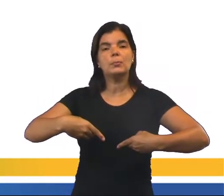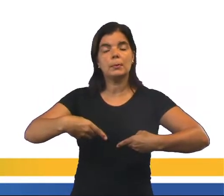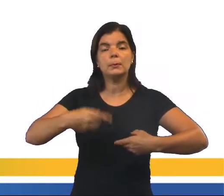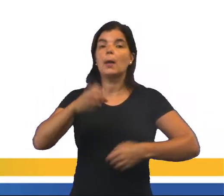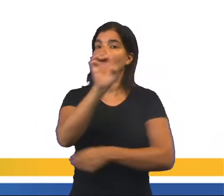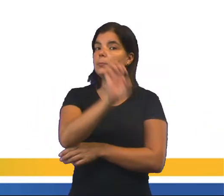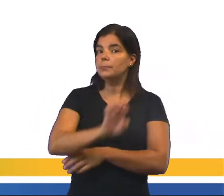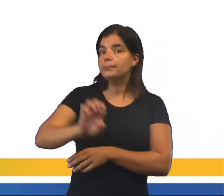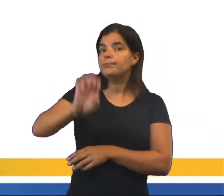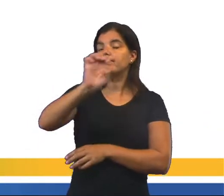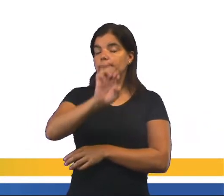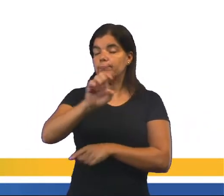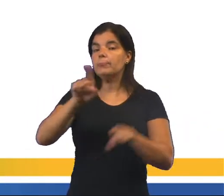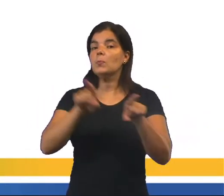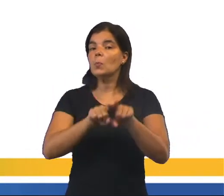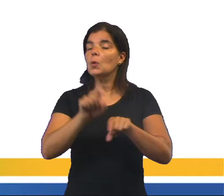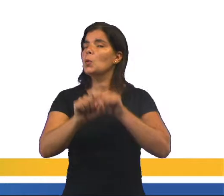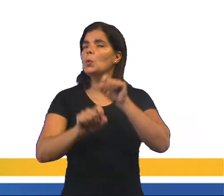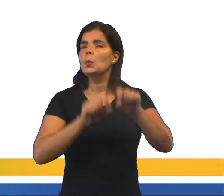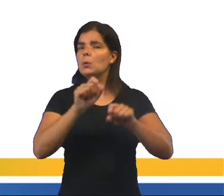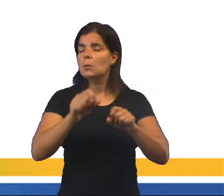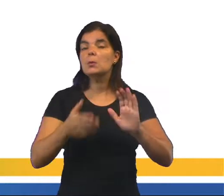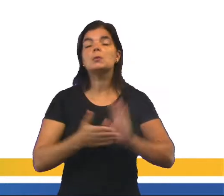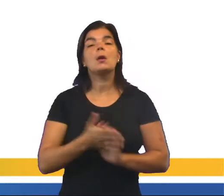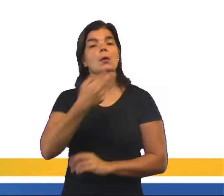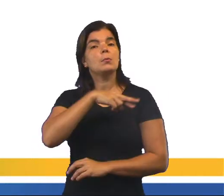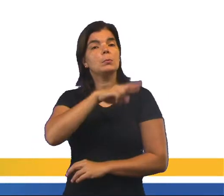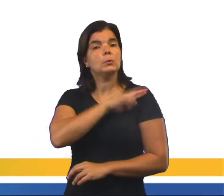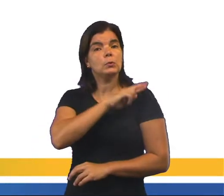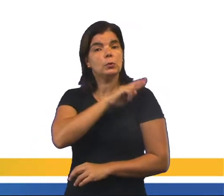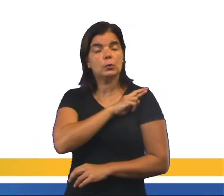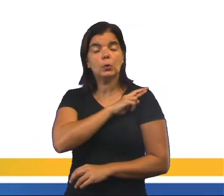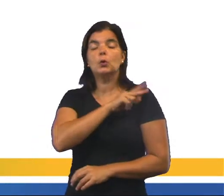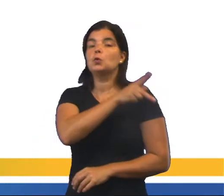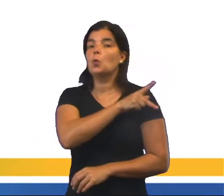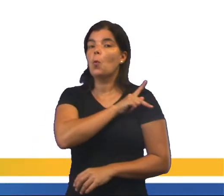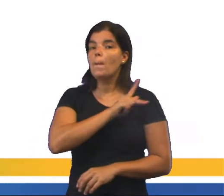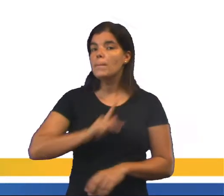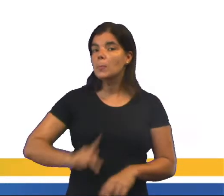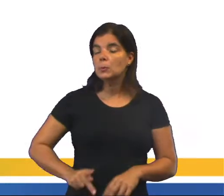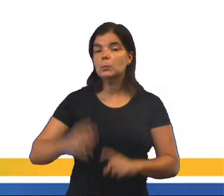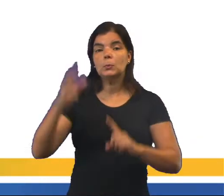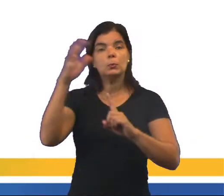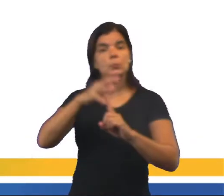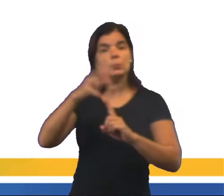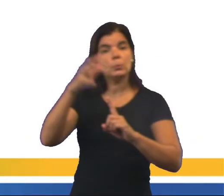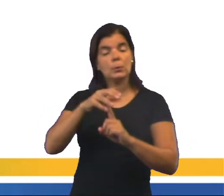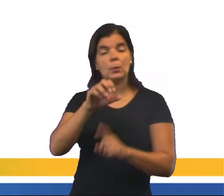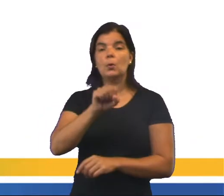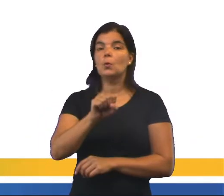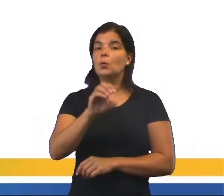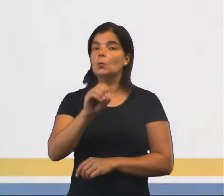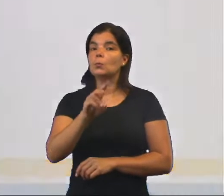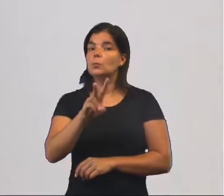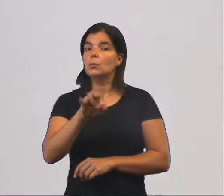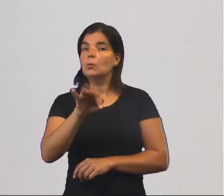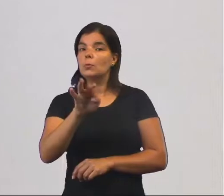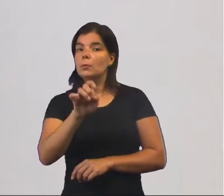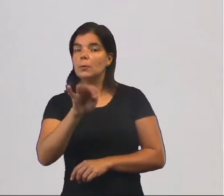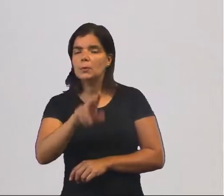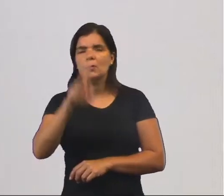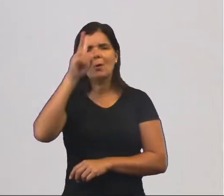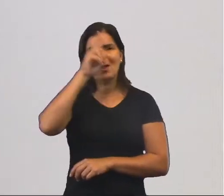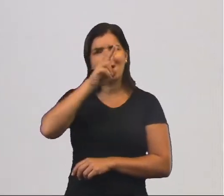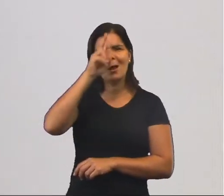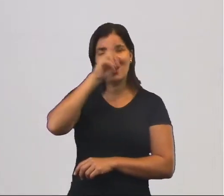na Europa e alegava que era o papel do governo americano combater o avanço da influência soviética. Lembram